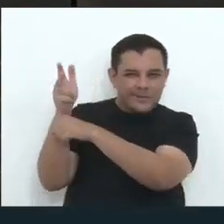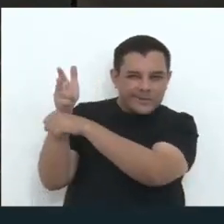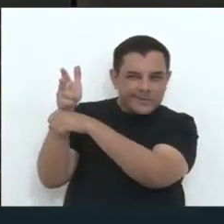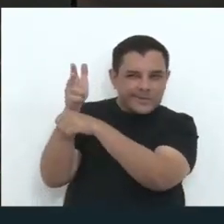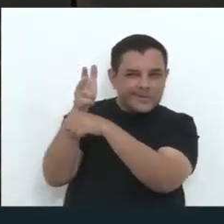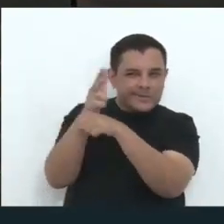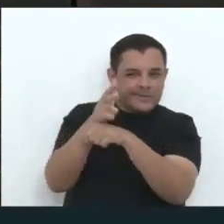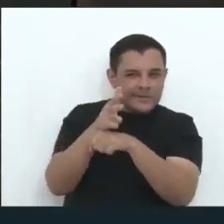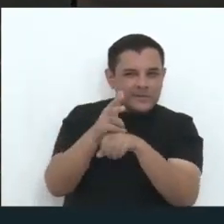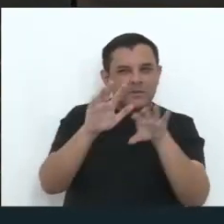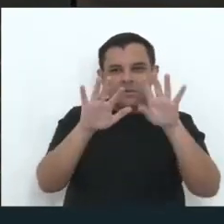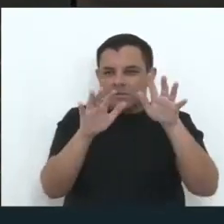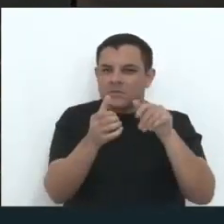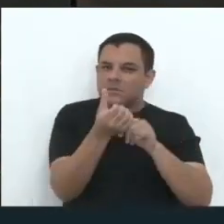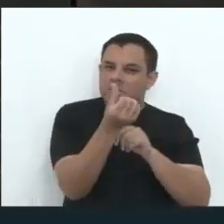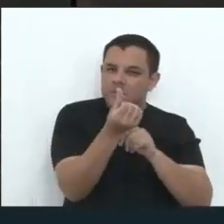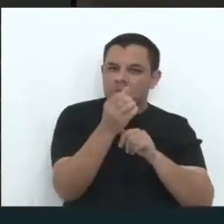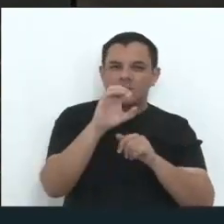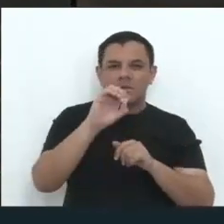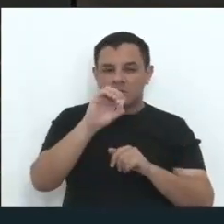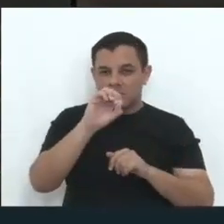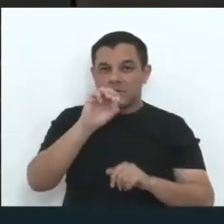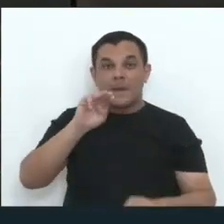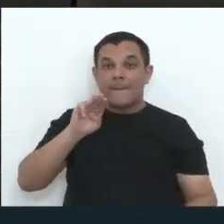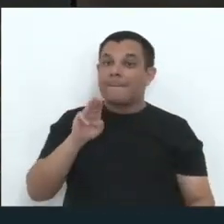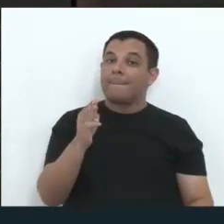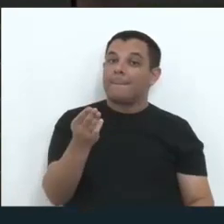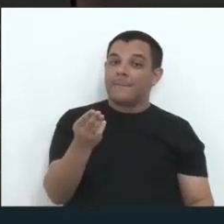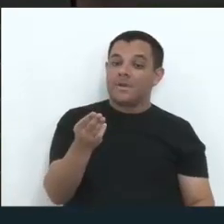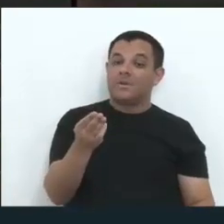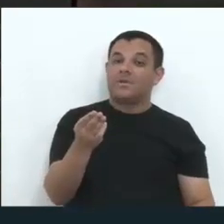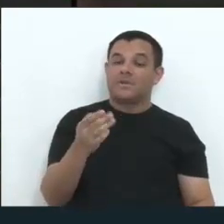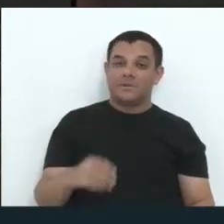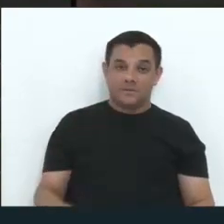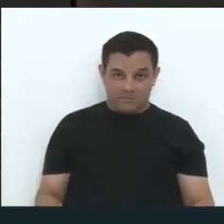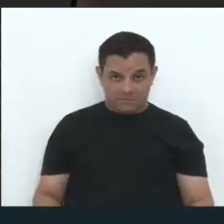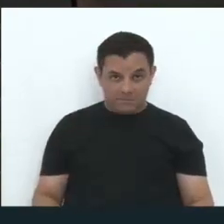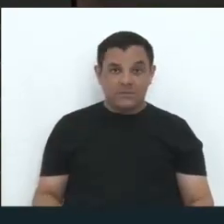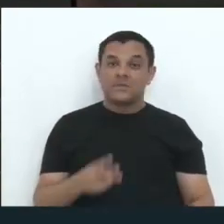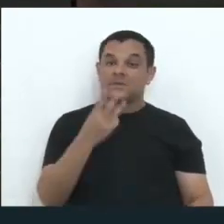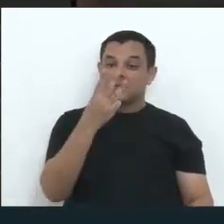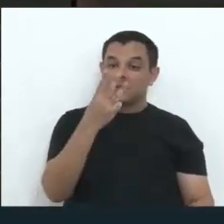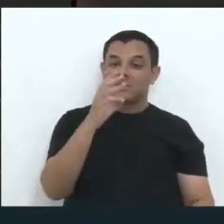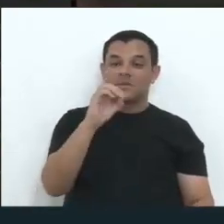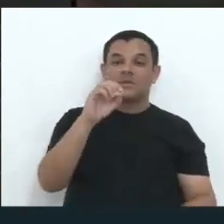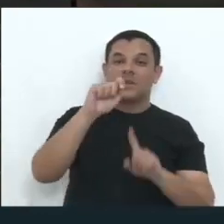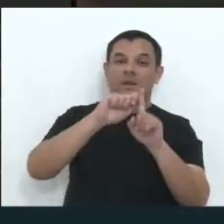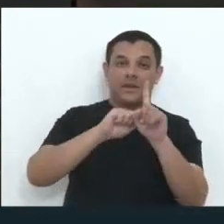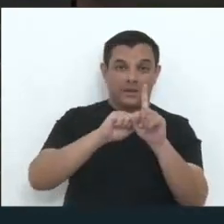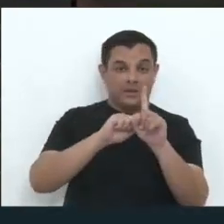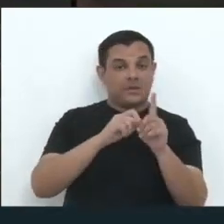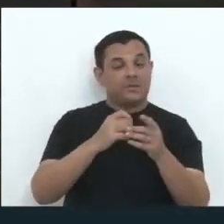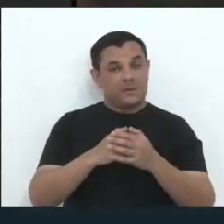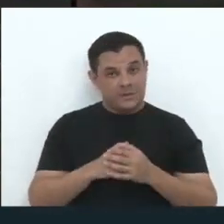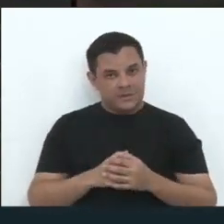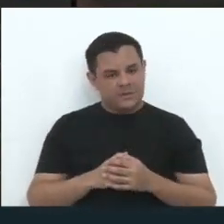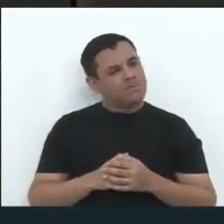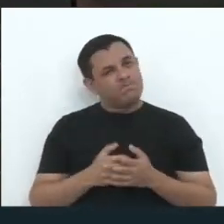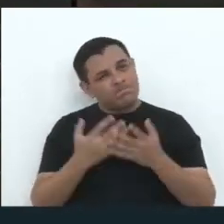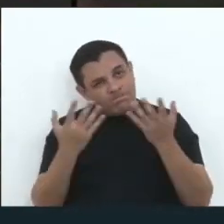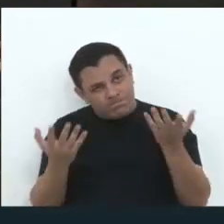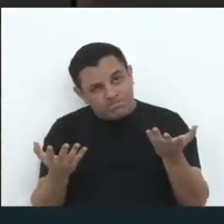quase 60 milhões, um contrato que é para ser prestado por 30 meses. Ou seja, se a gente pegar